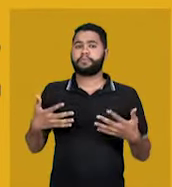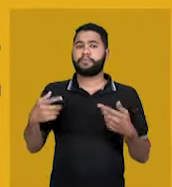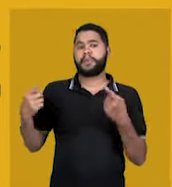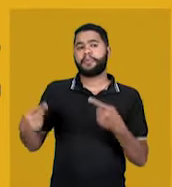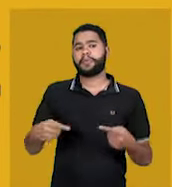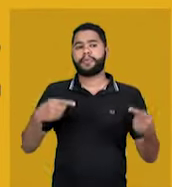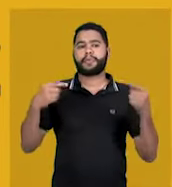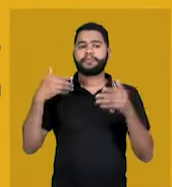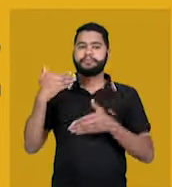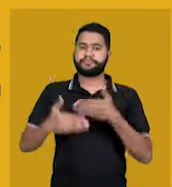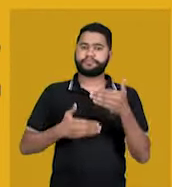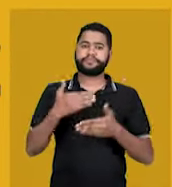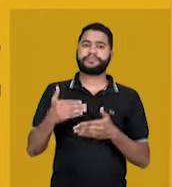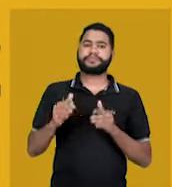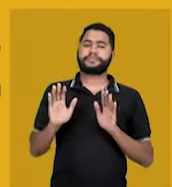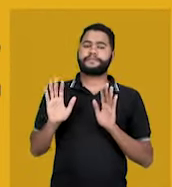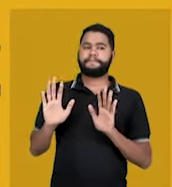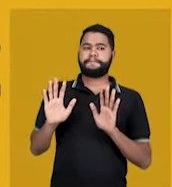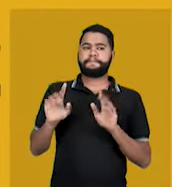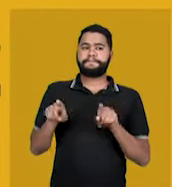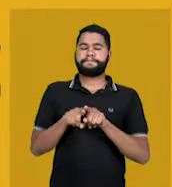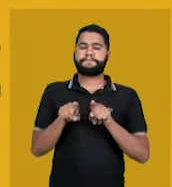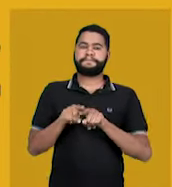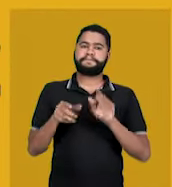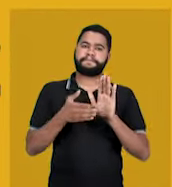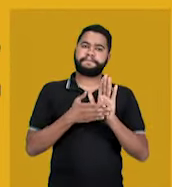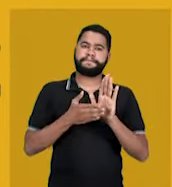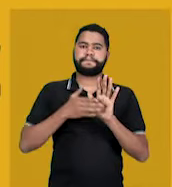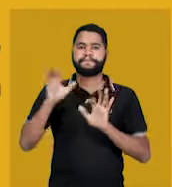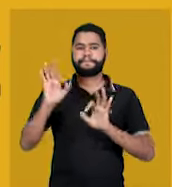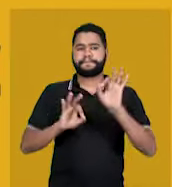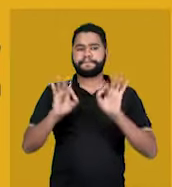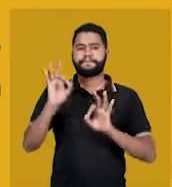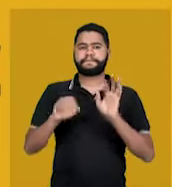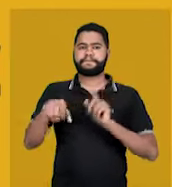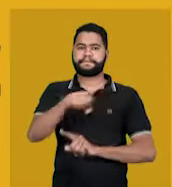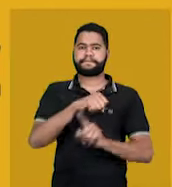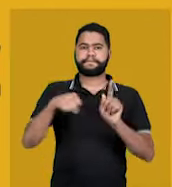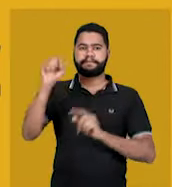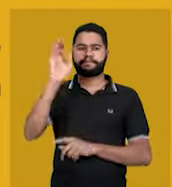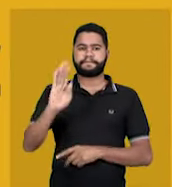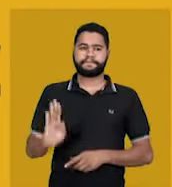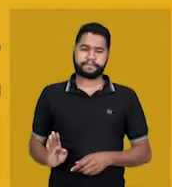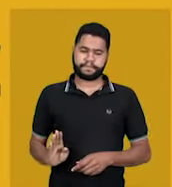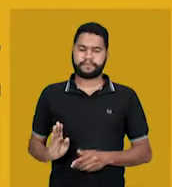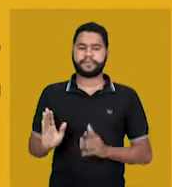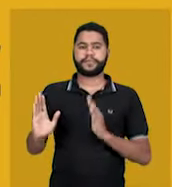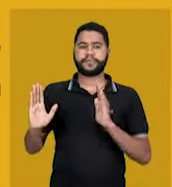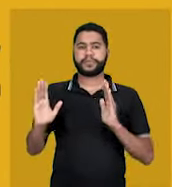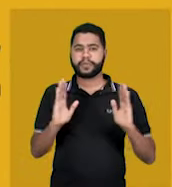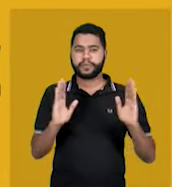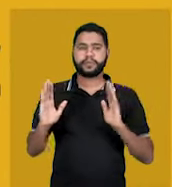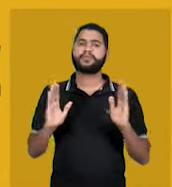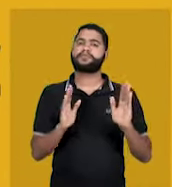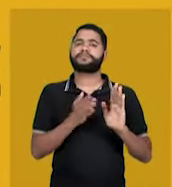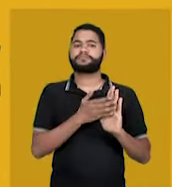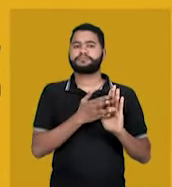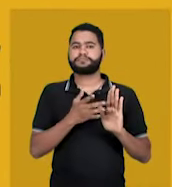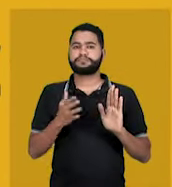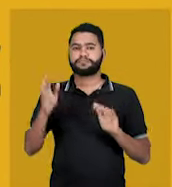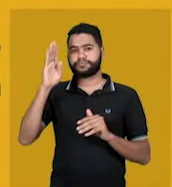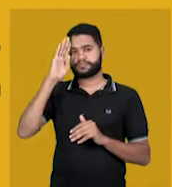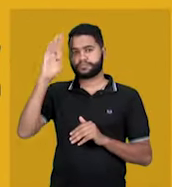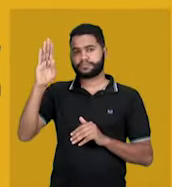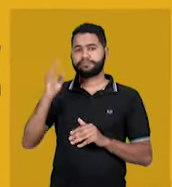os processos de resistência e as propostas de reorganização da sociedade brasileira durante a ditadura, destacando a